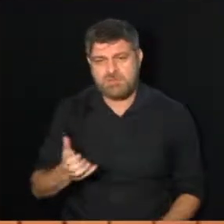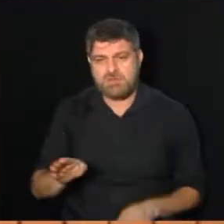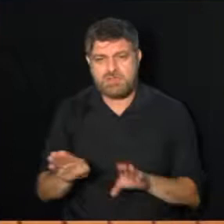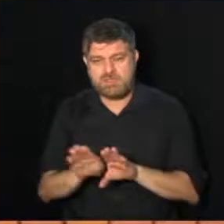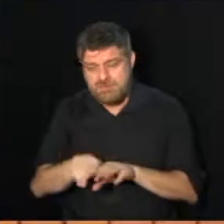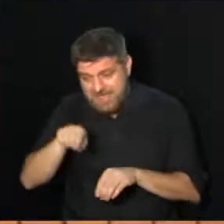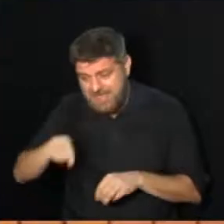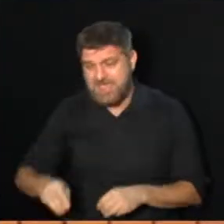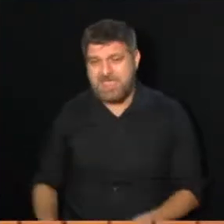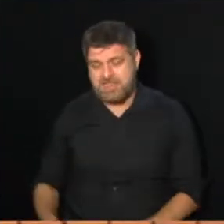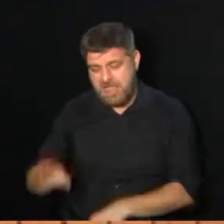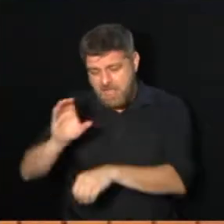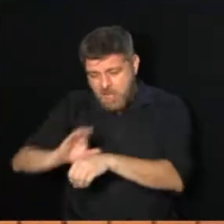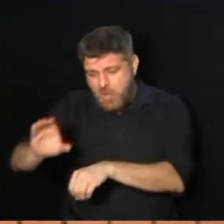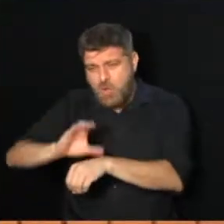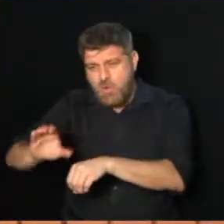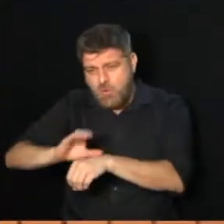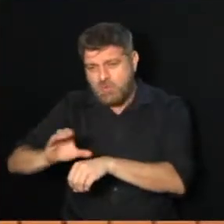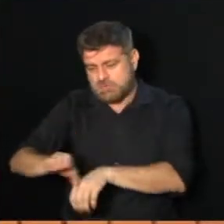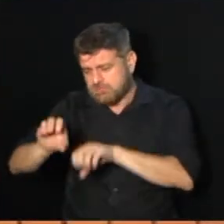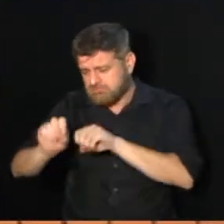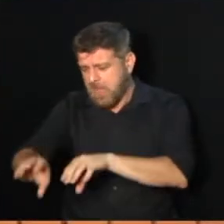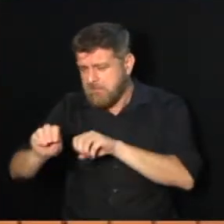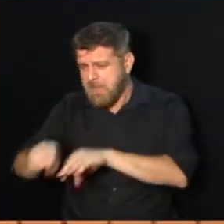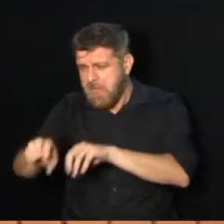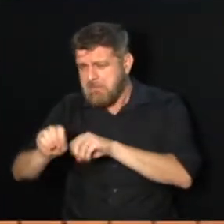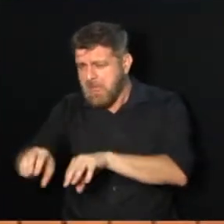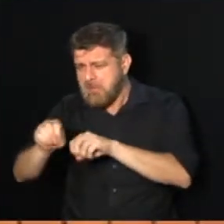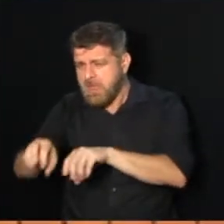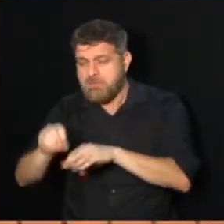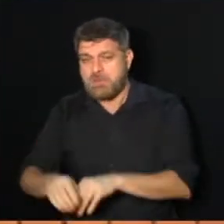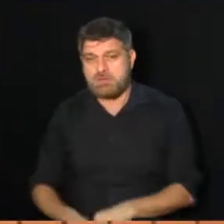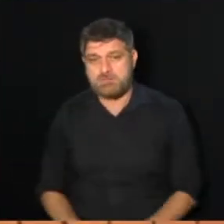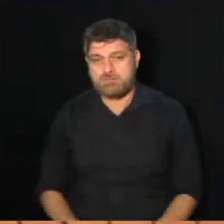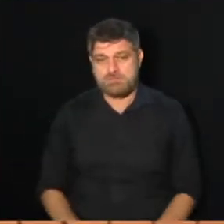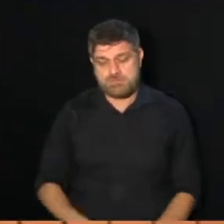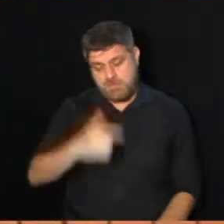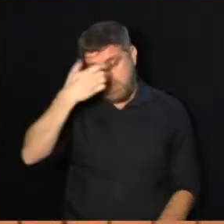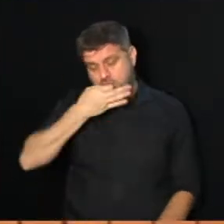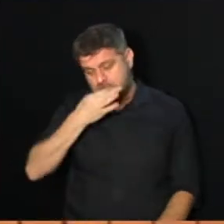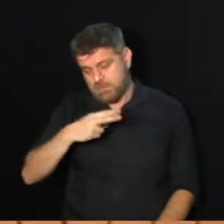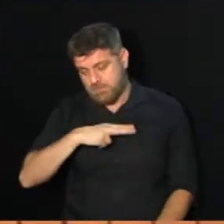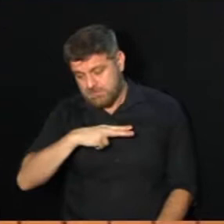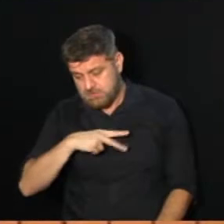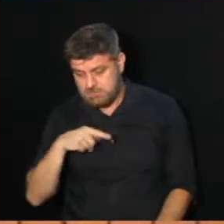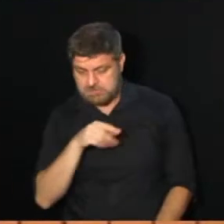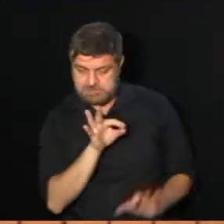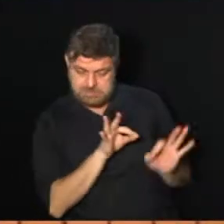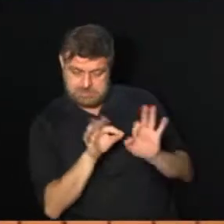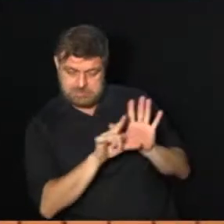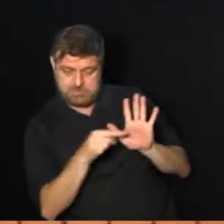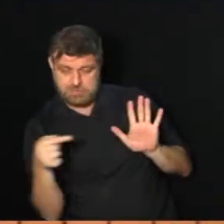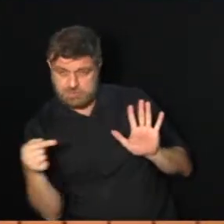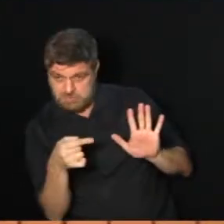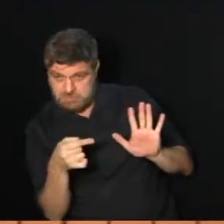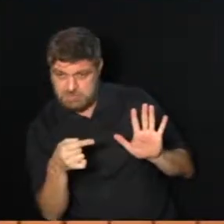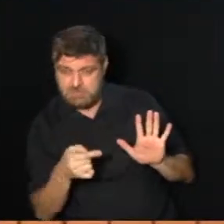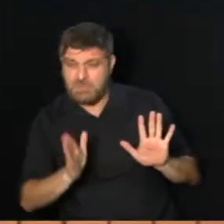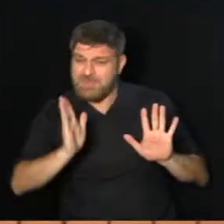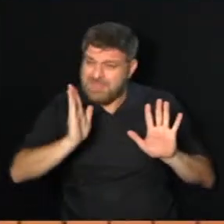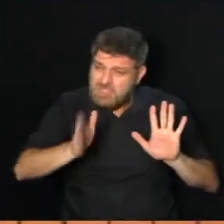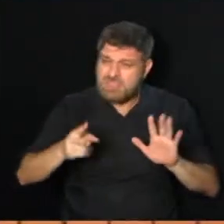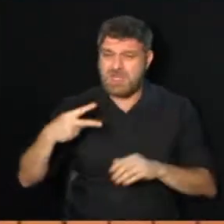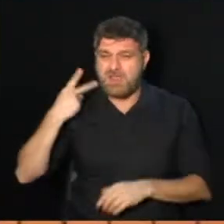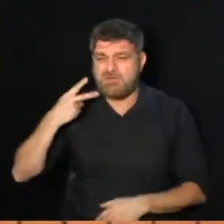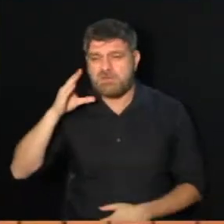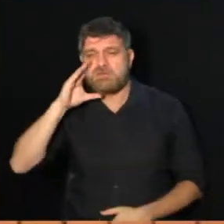ministrando cursos aí de facilitador. Então, eu penso assim, esse projeto, como bem disse o